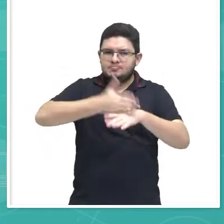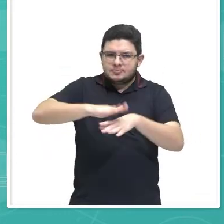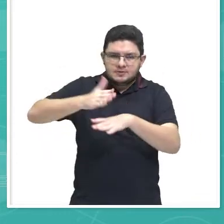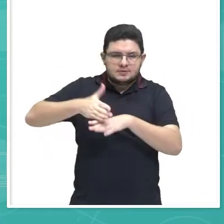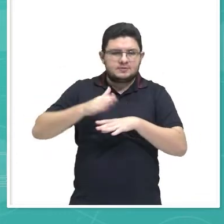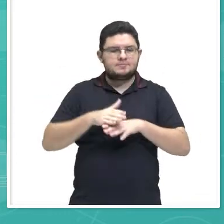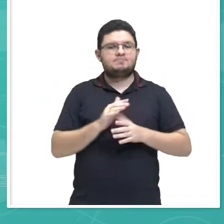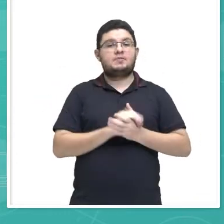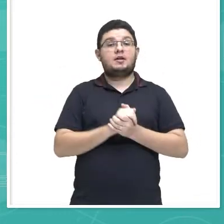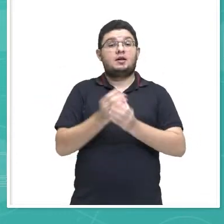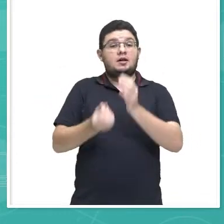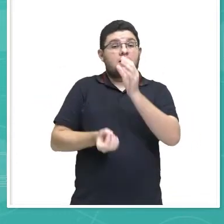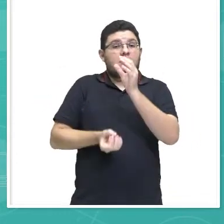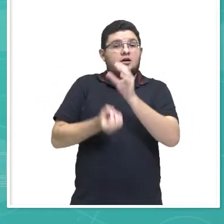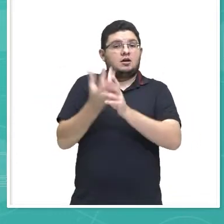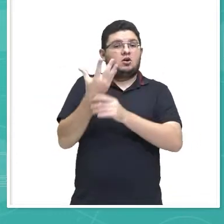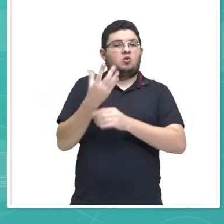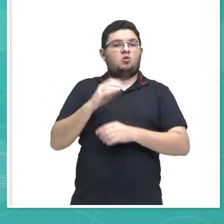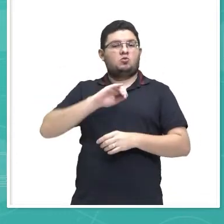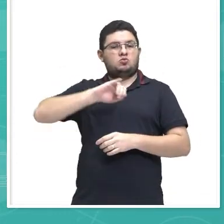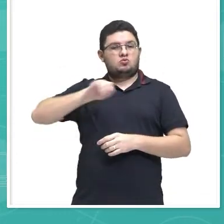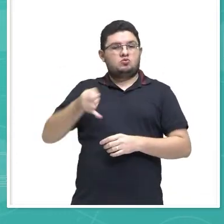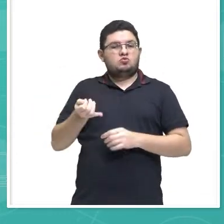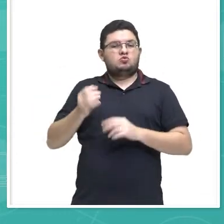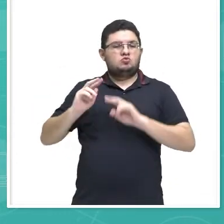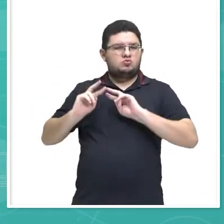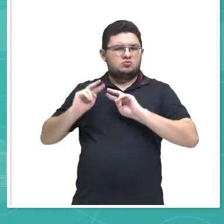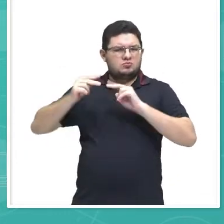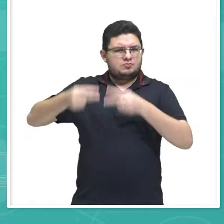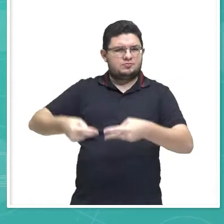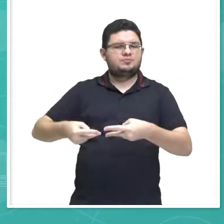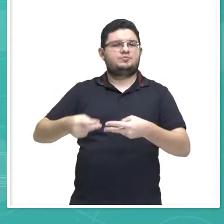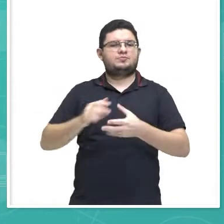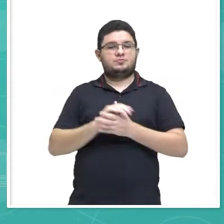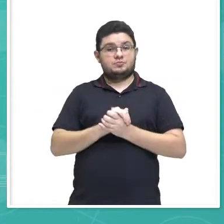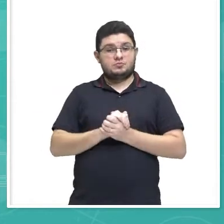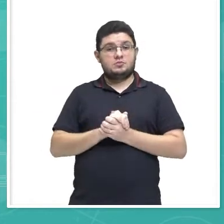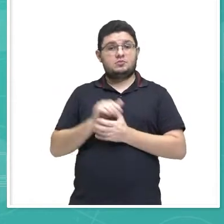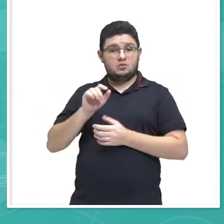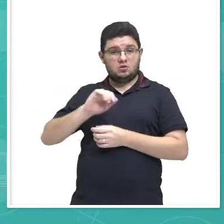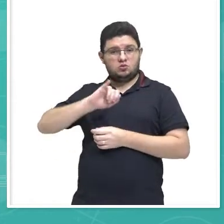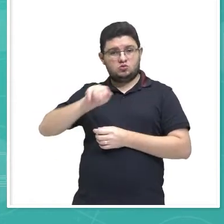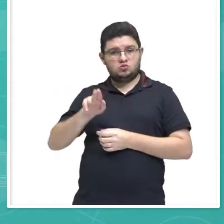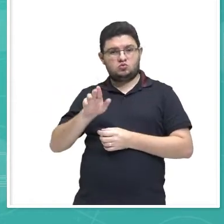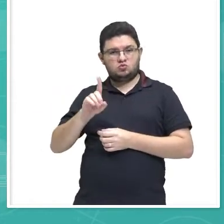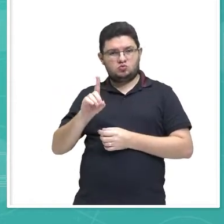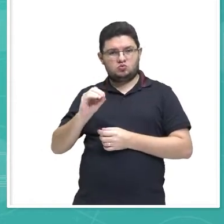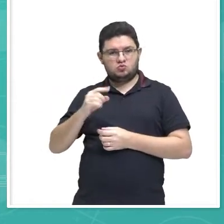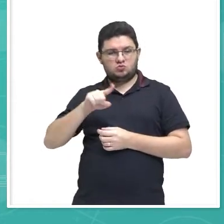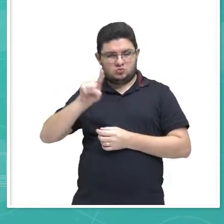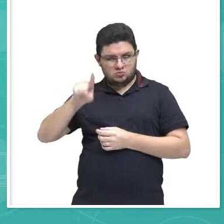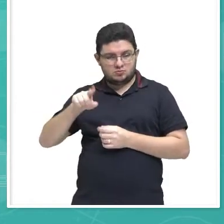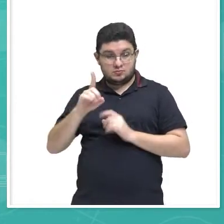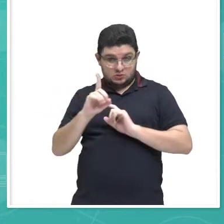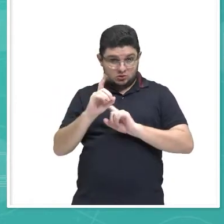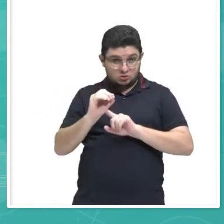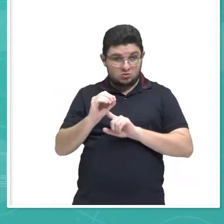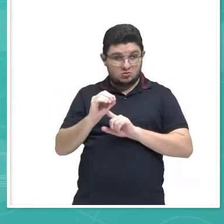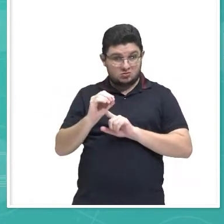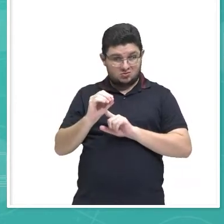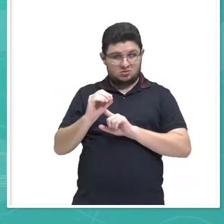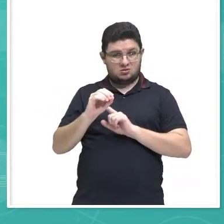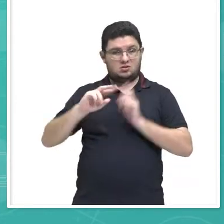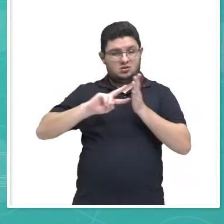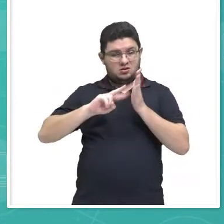judô, o caminho suave. Do significa isso, caminho. Então é uma coisa que as pessoas